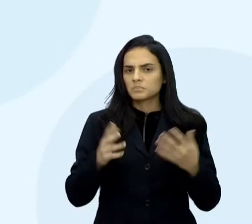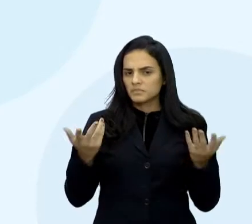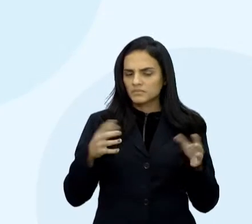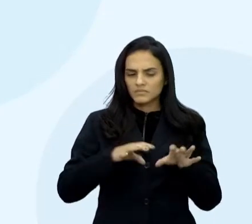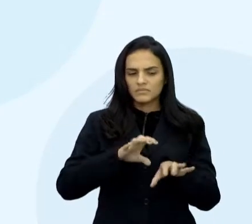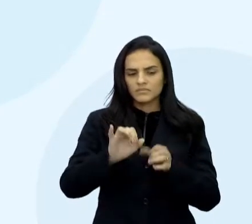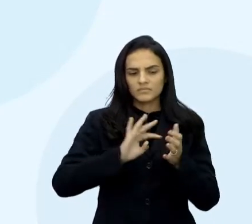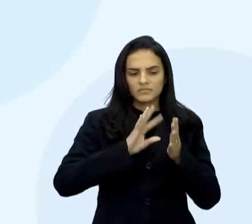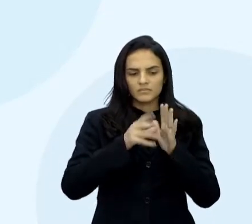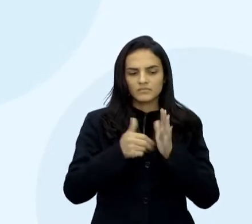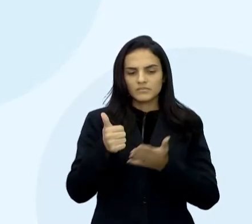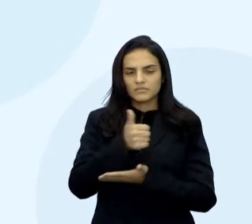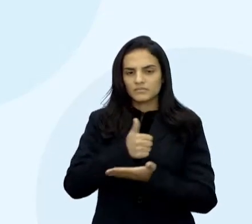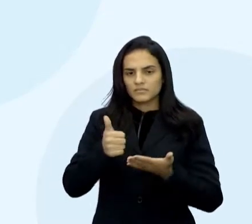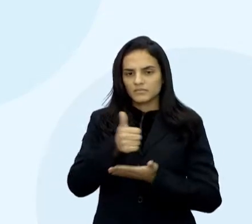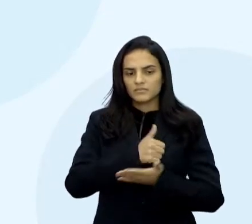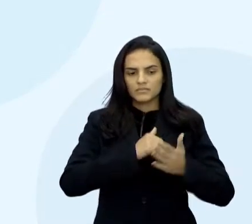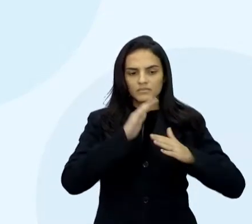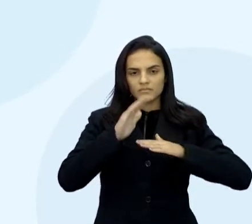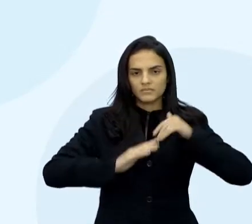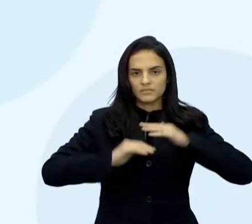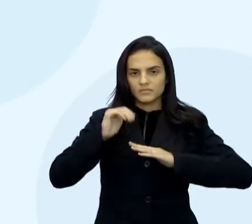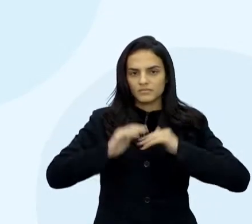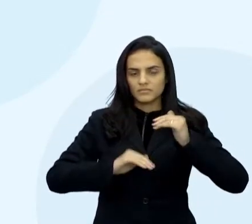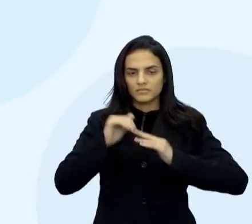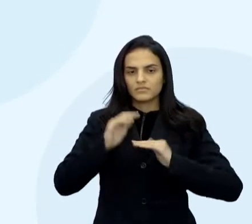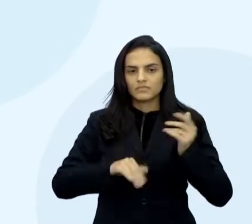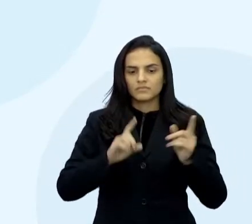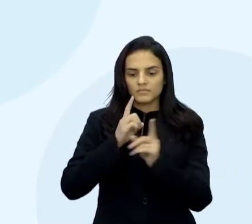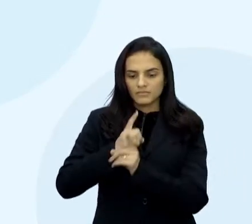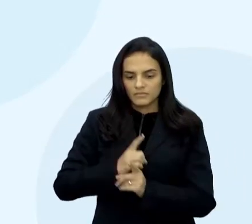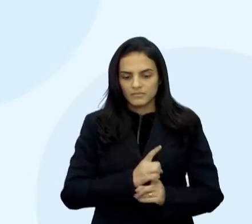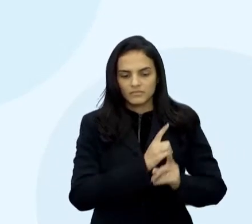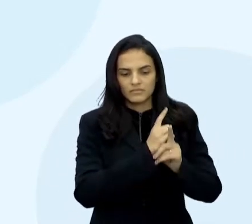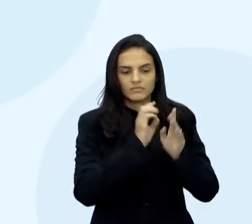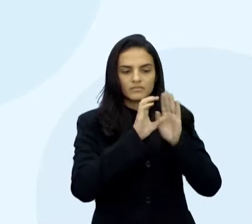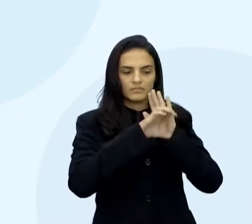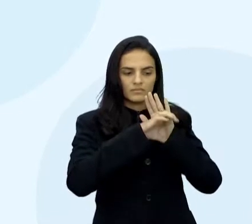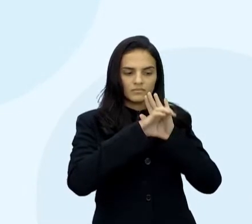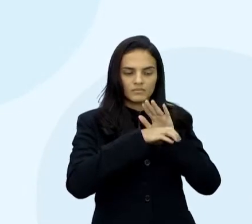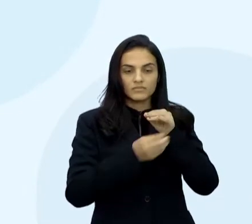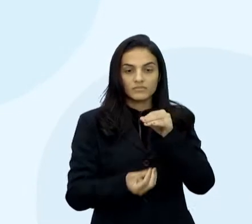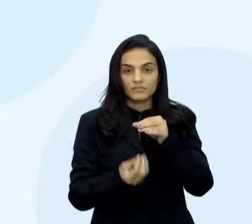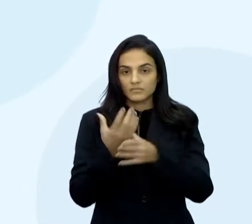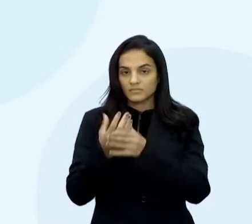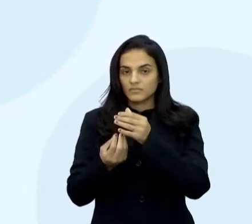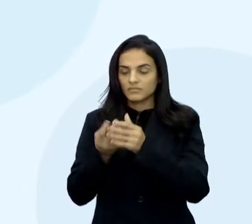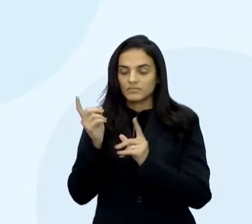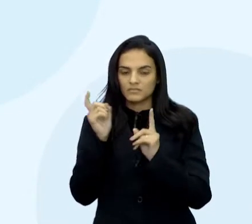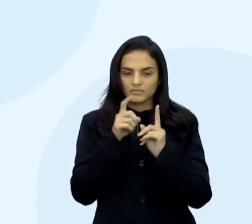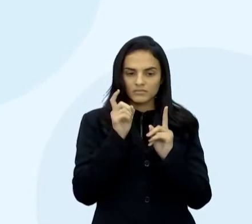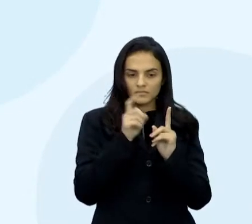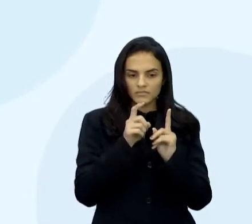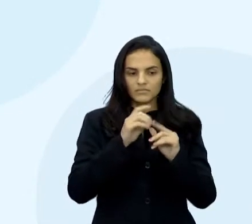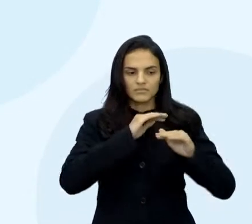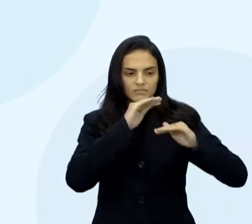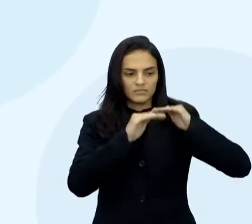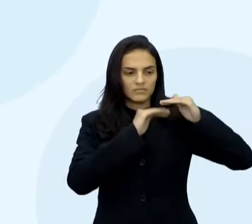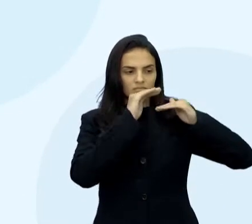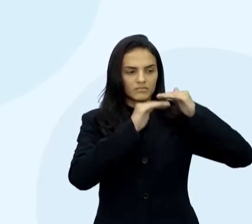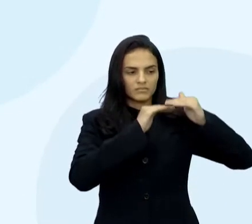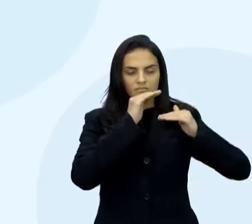básica? Essa habilidade é identificar, contextualizar e criticar tipologias